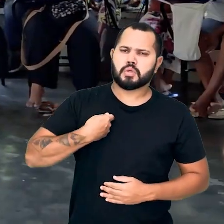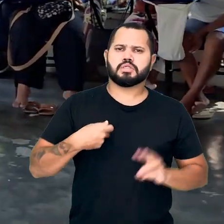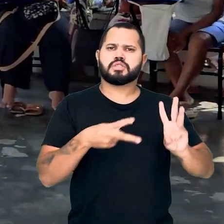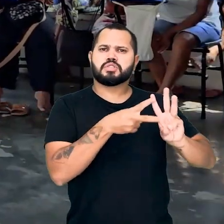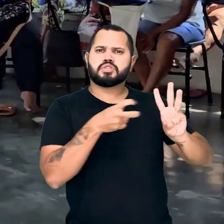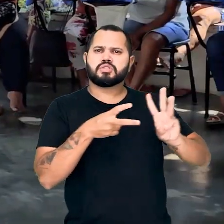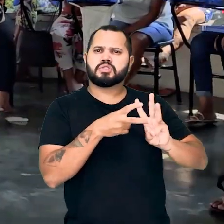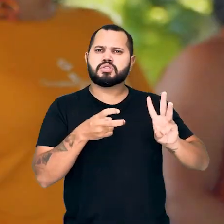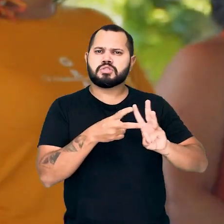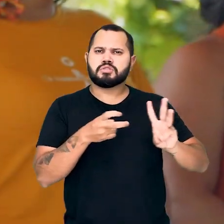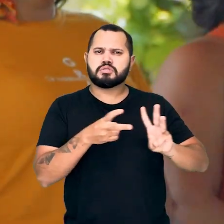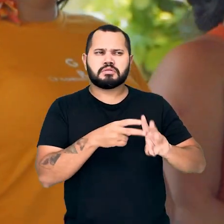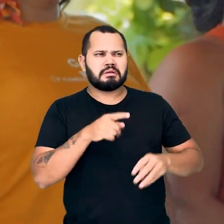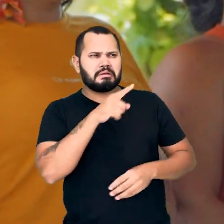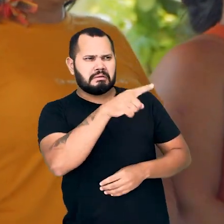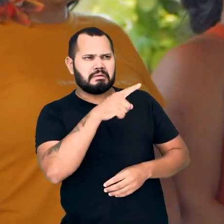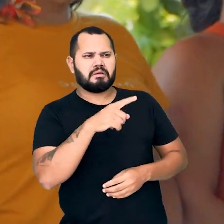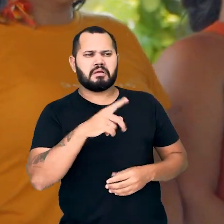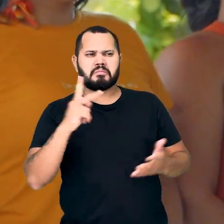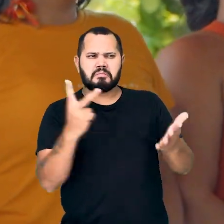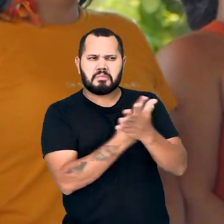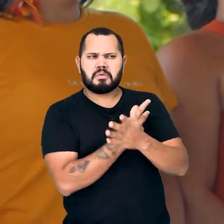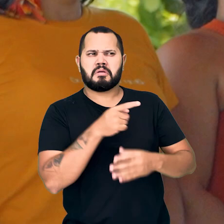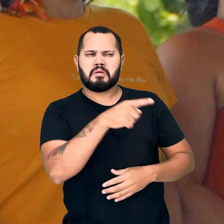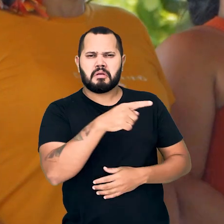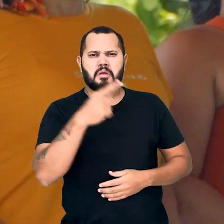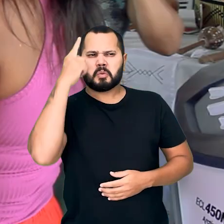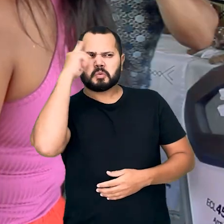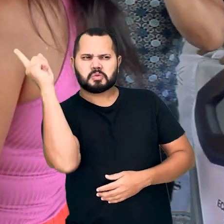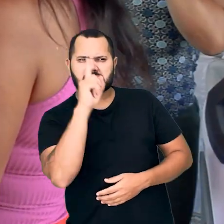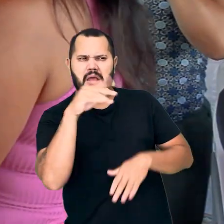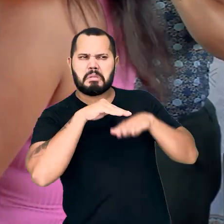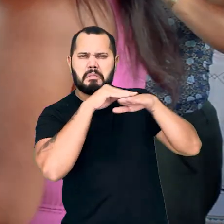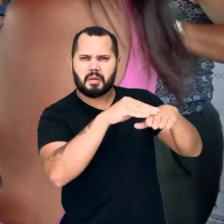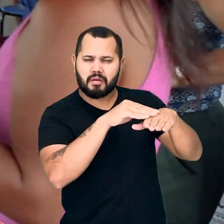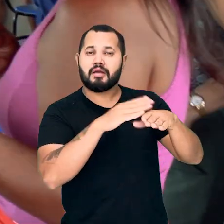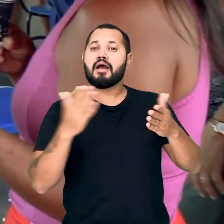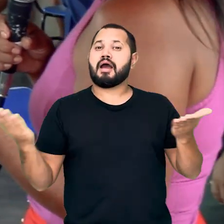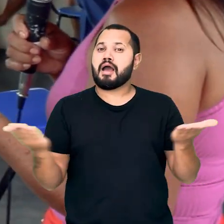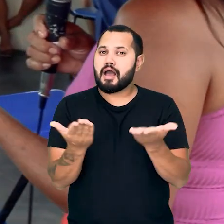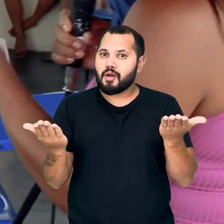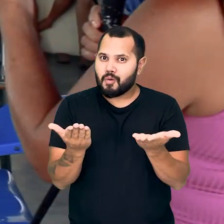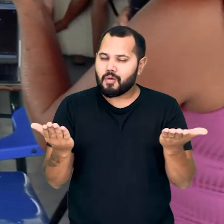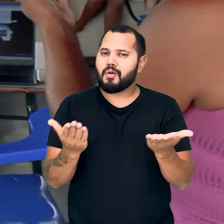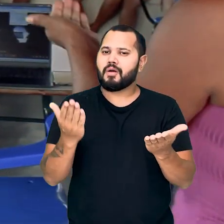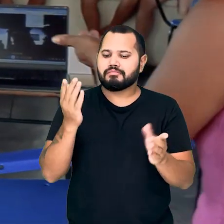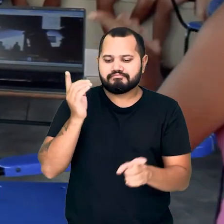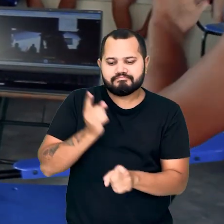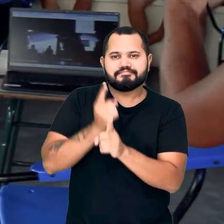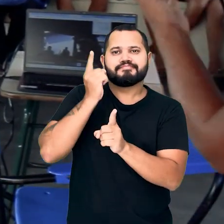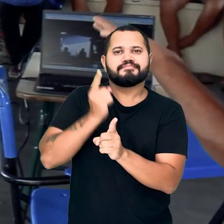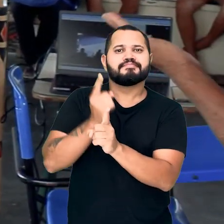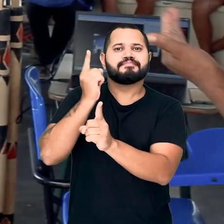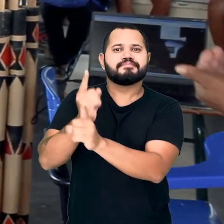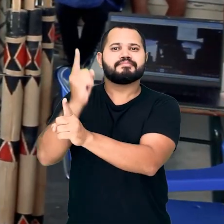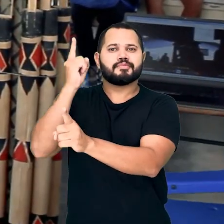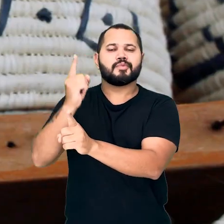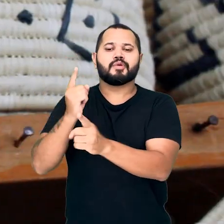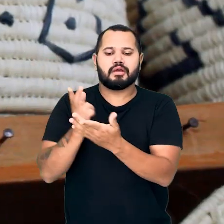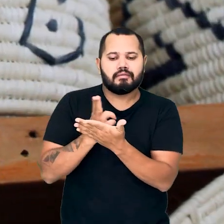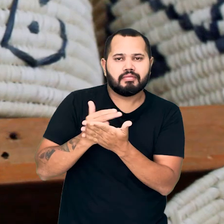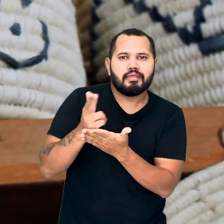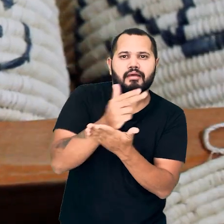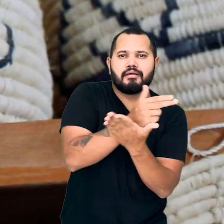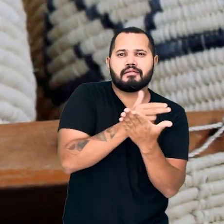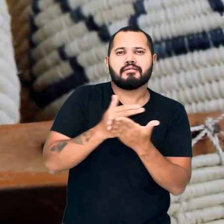perderam o medo de ser chamado aquele é selvagem. Agora começa a se identificar através do uso